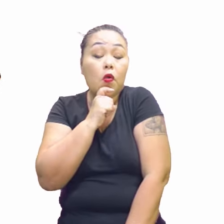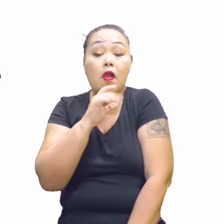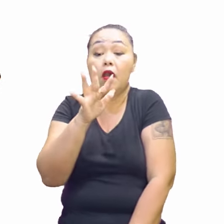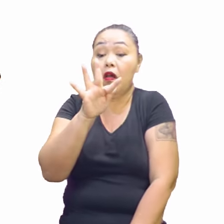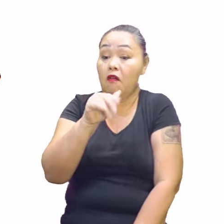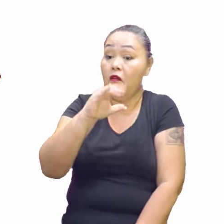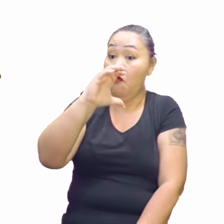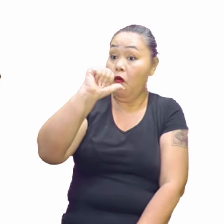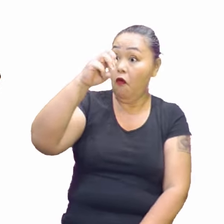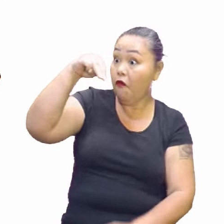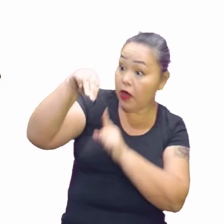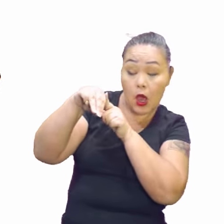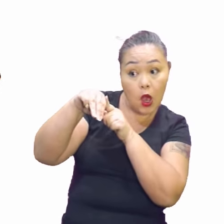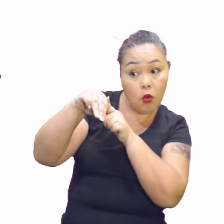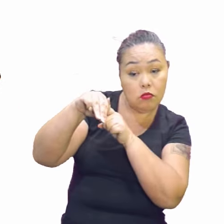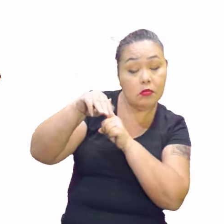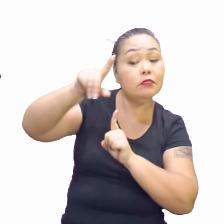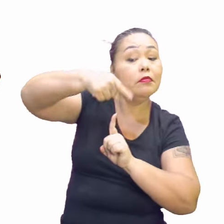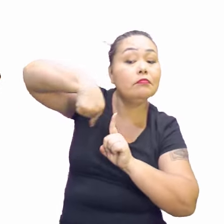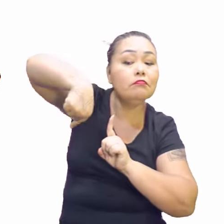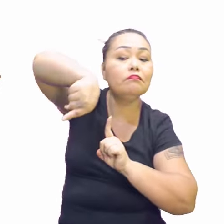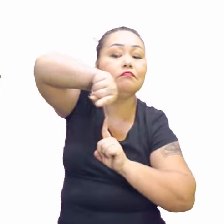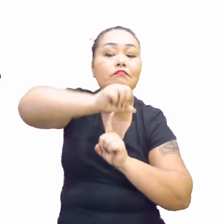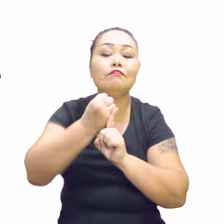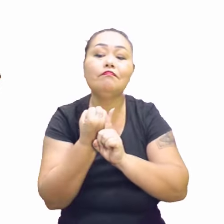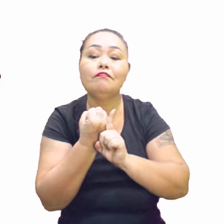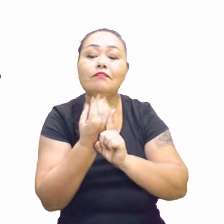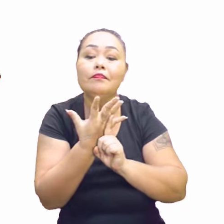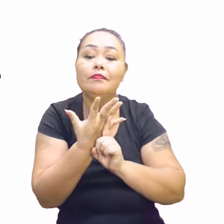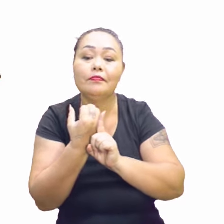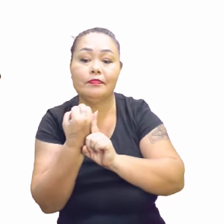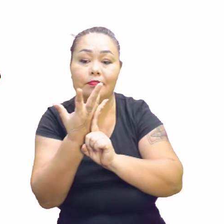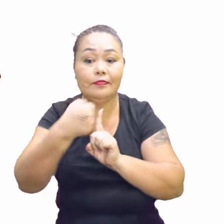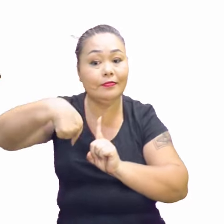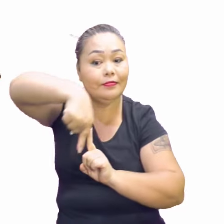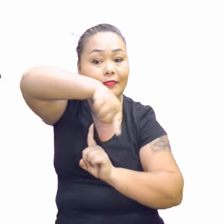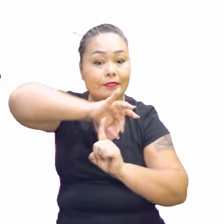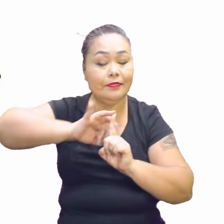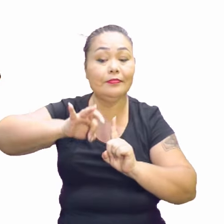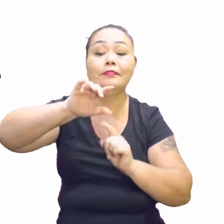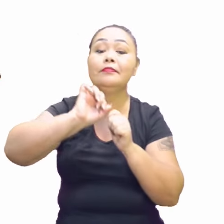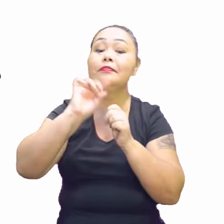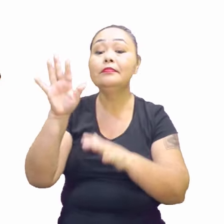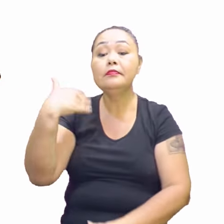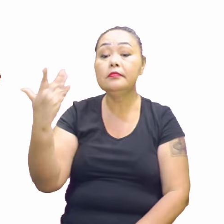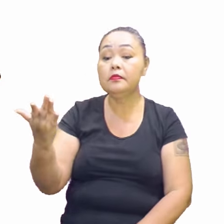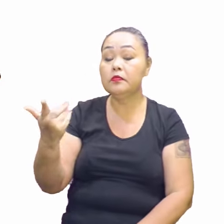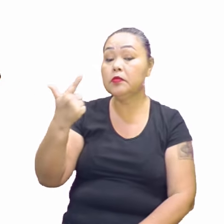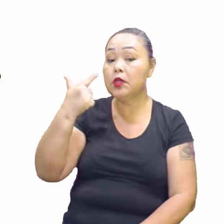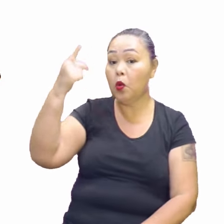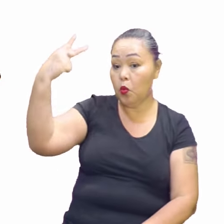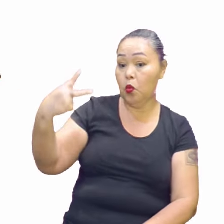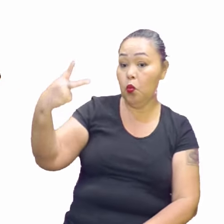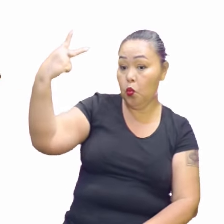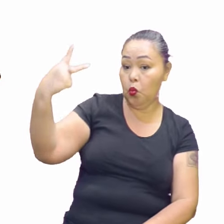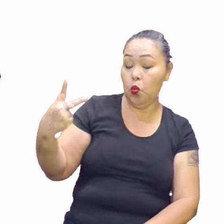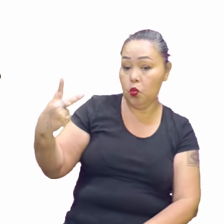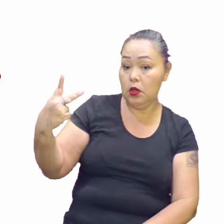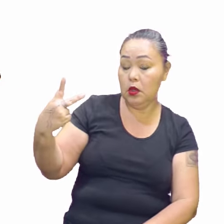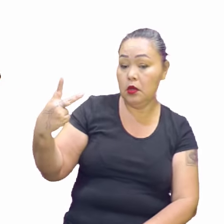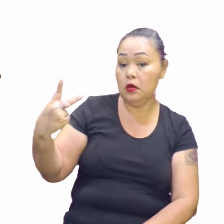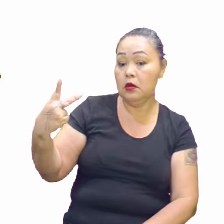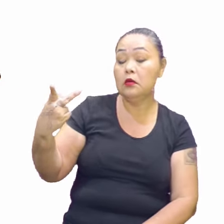ficam dando volta em torno das lâmpadas. Então, tanto uma forma quanto a